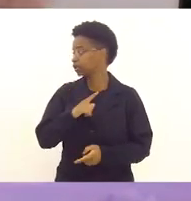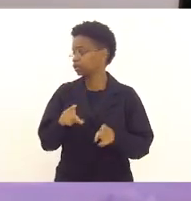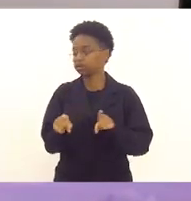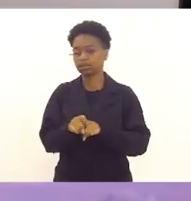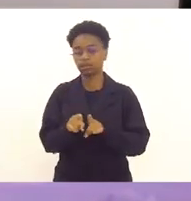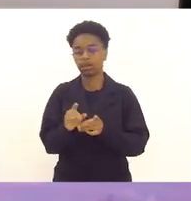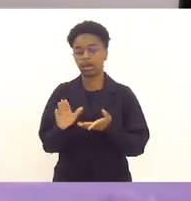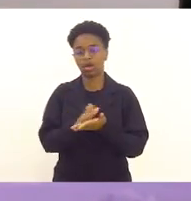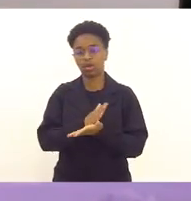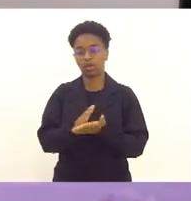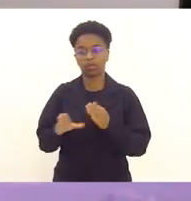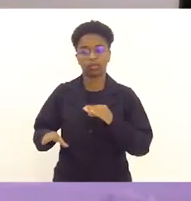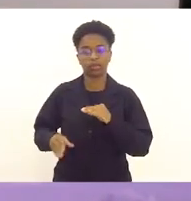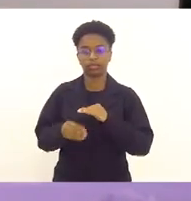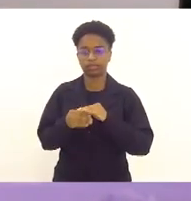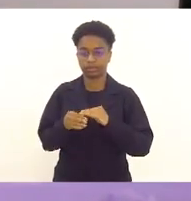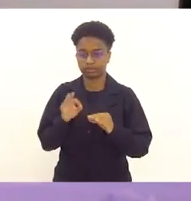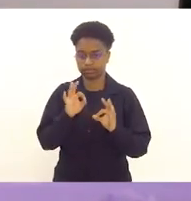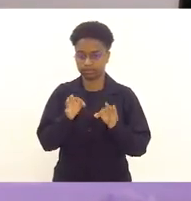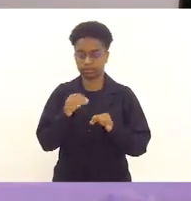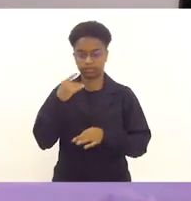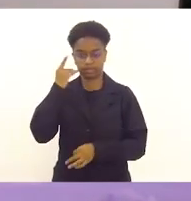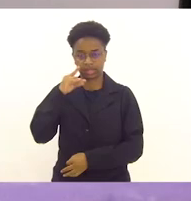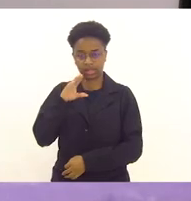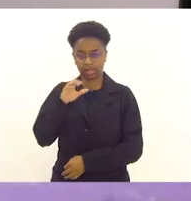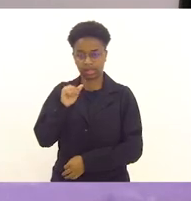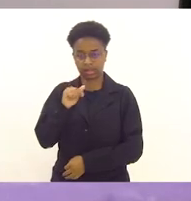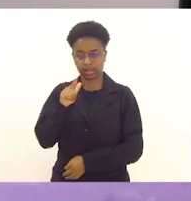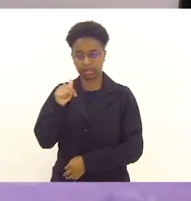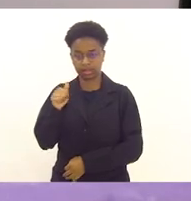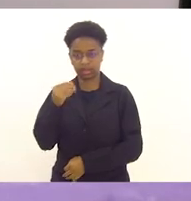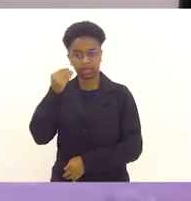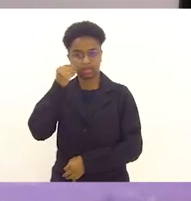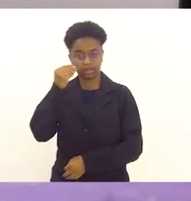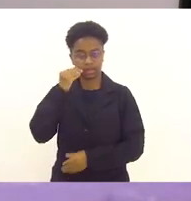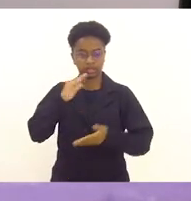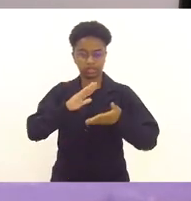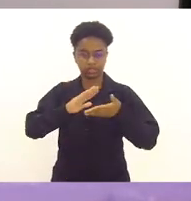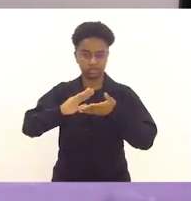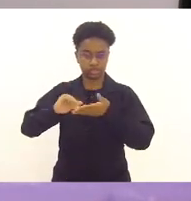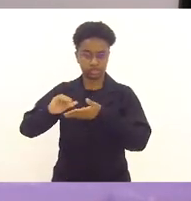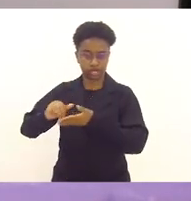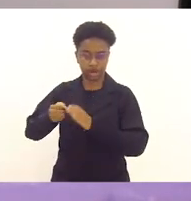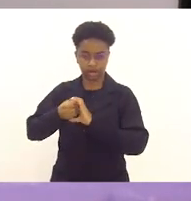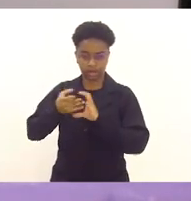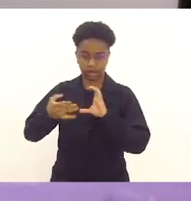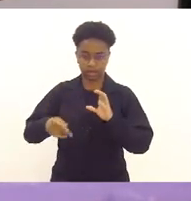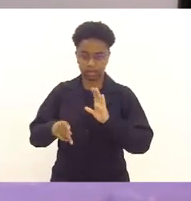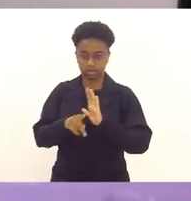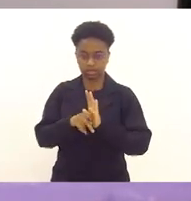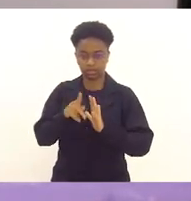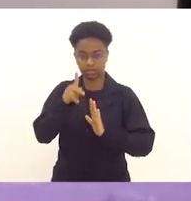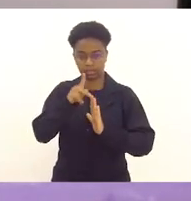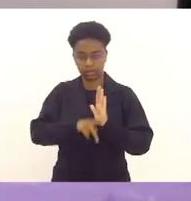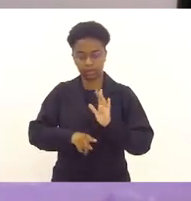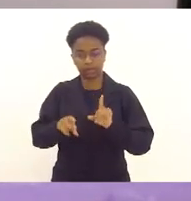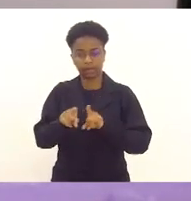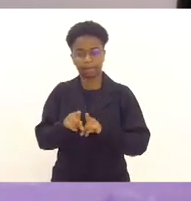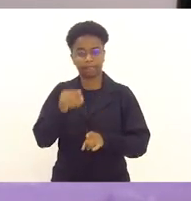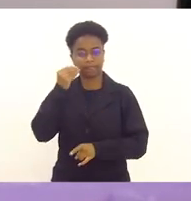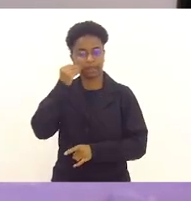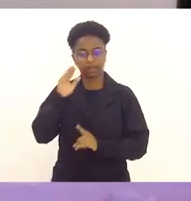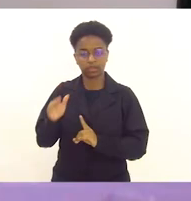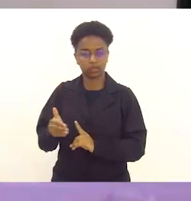algumas emendas deputada Carla que tentam já desconfigurar o projeto enfim tentam não acolher